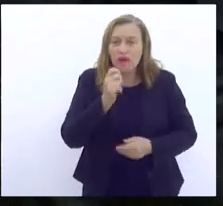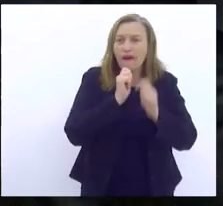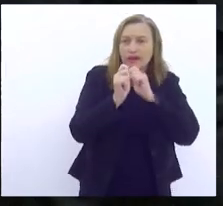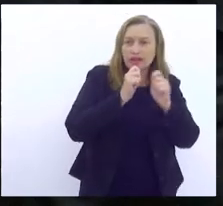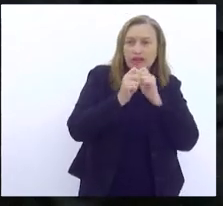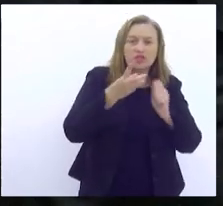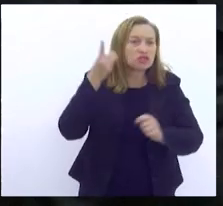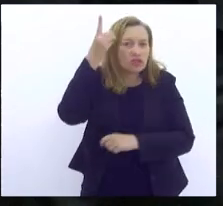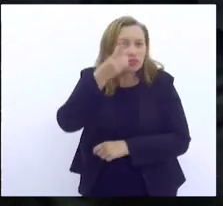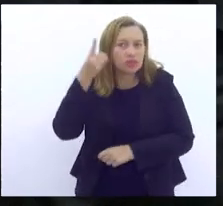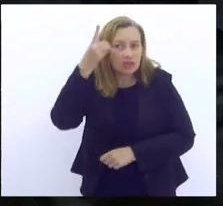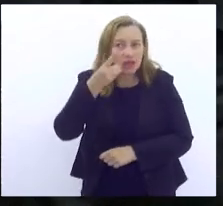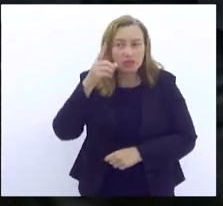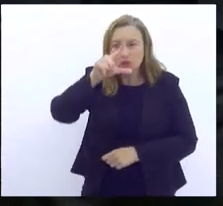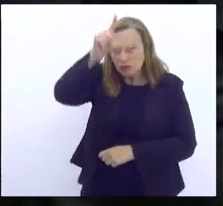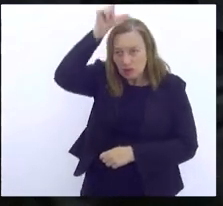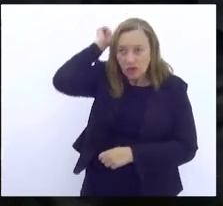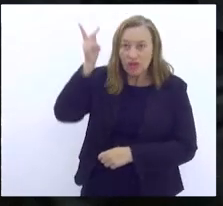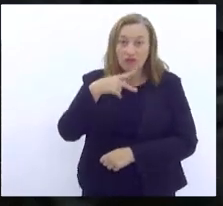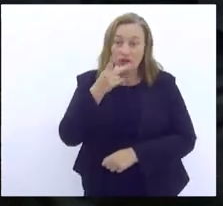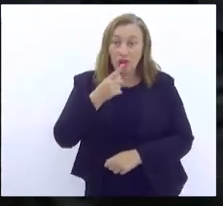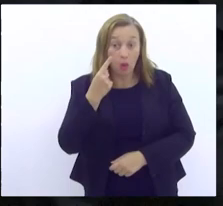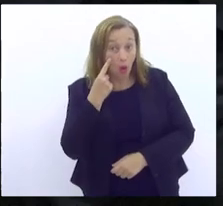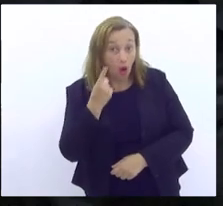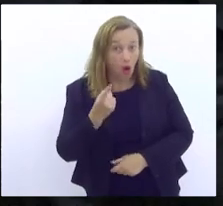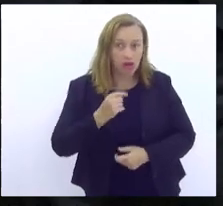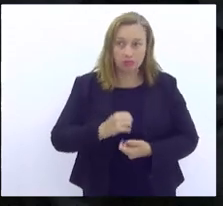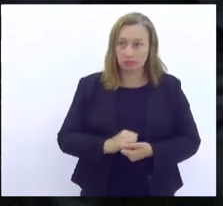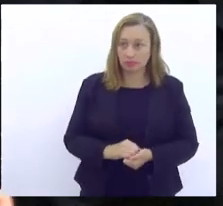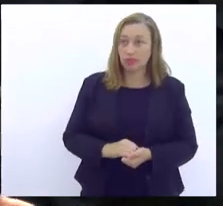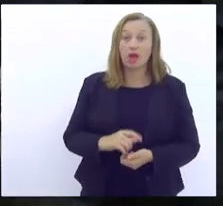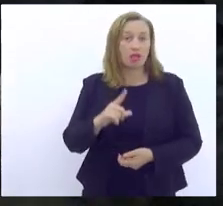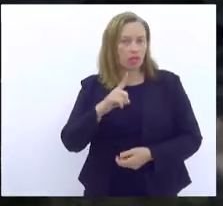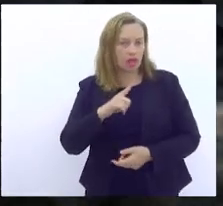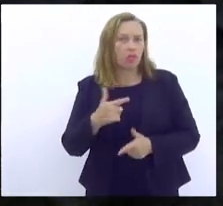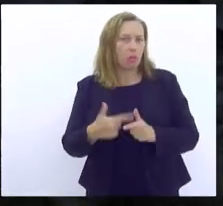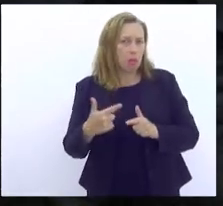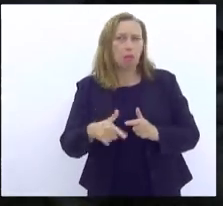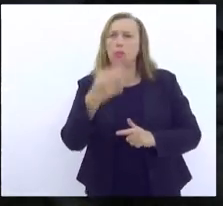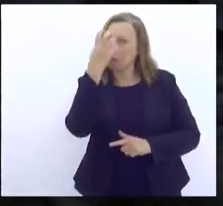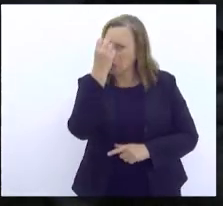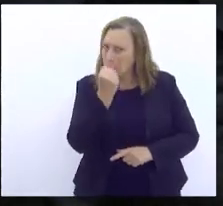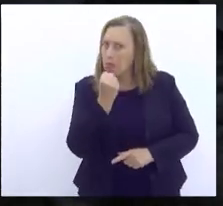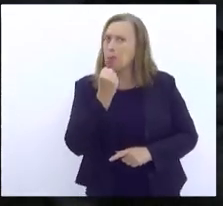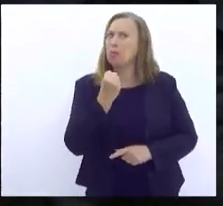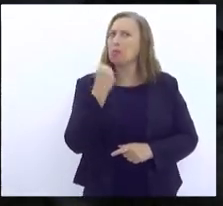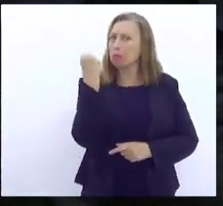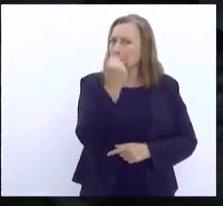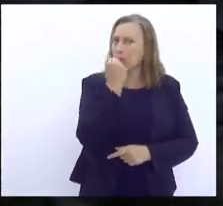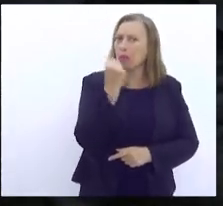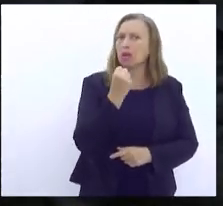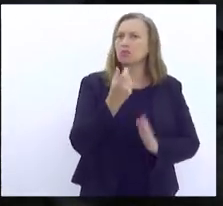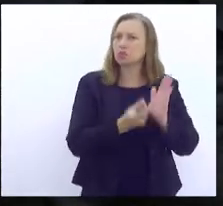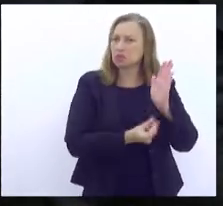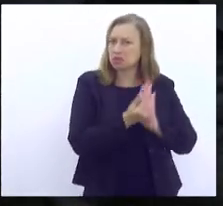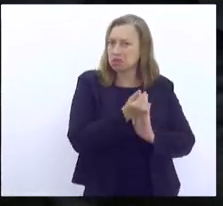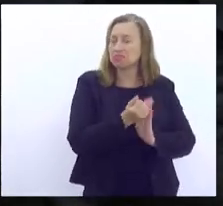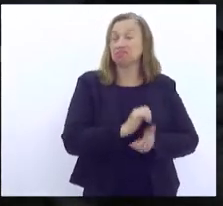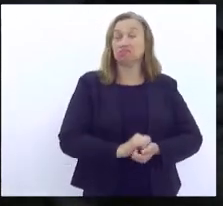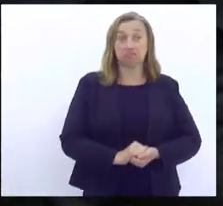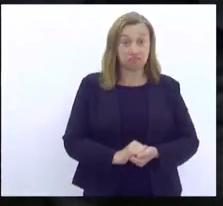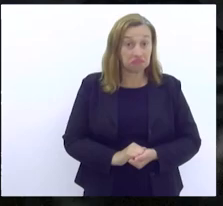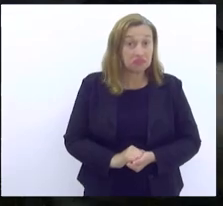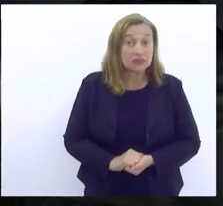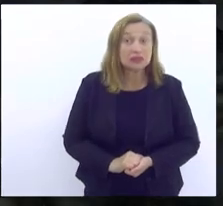do deputado Luiz Paulo dizendo: olha, nós temos um problema sério orçamentário.